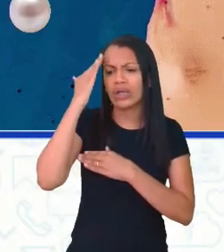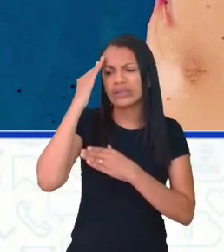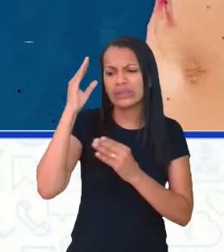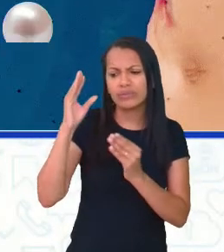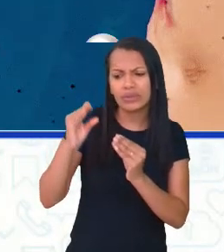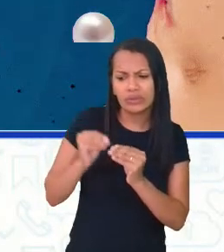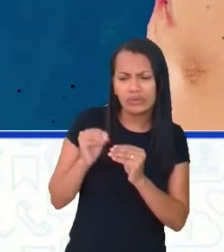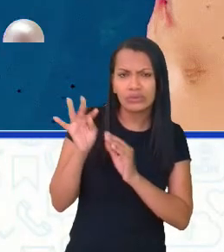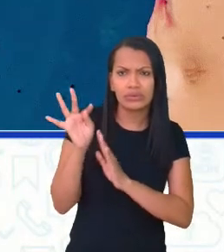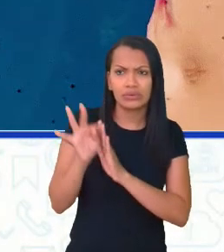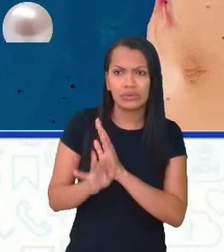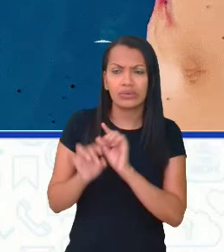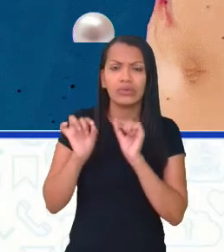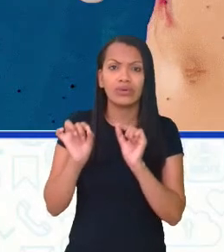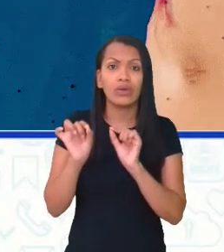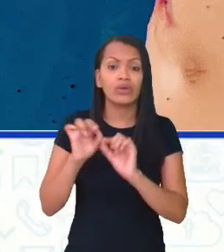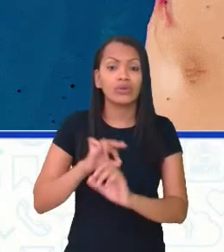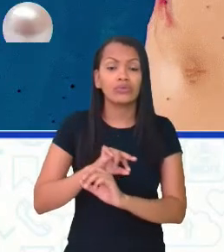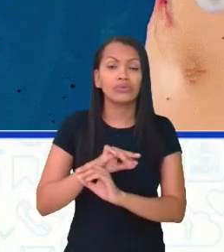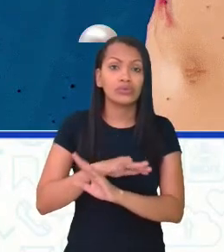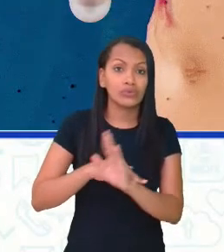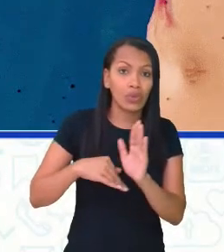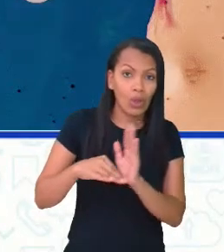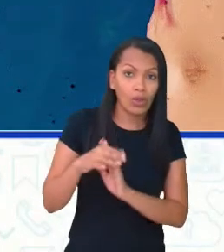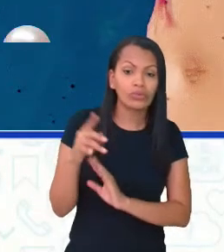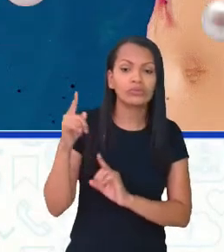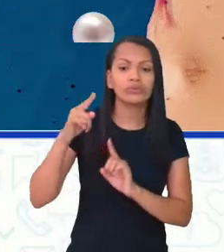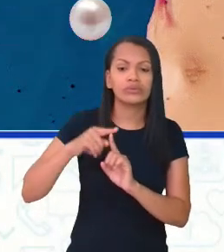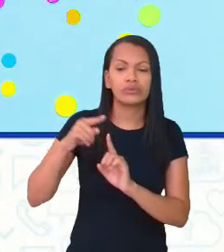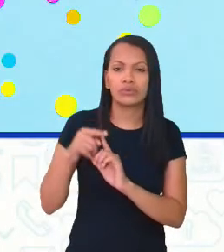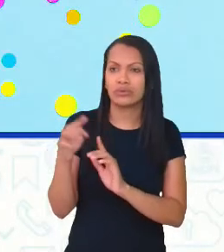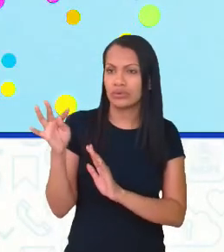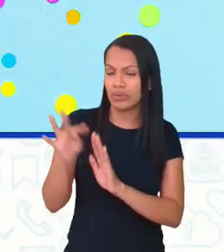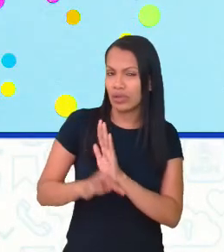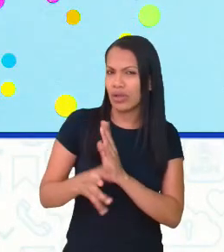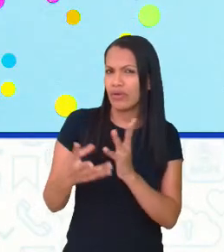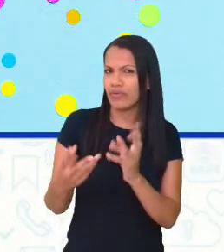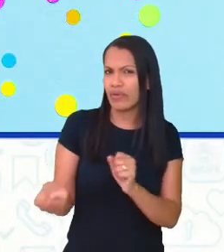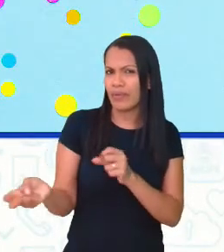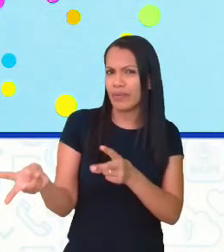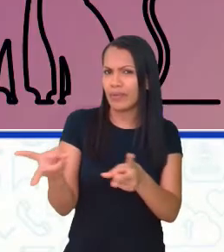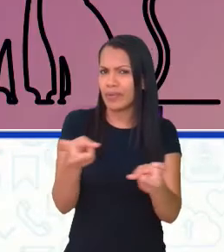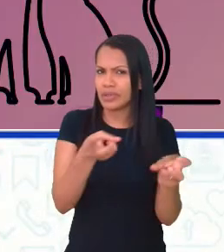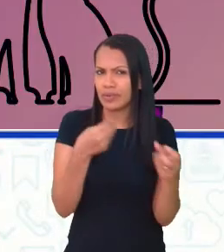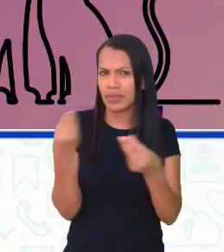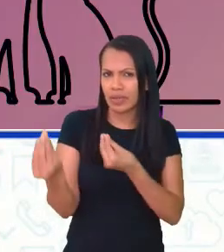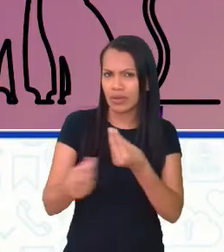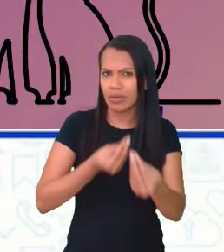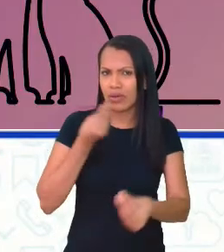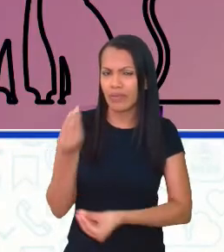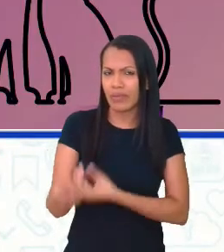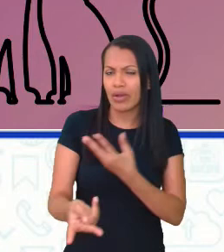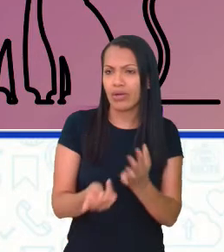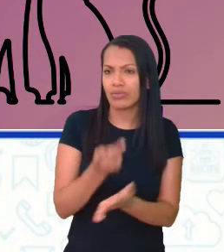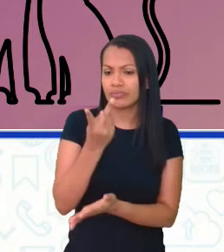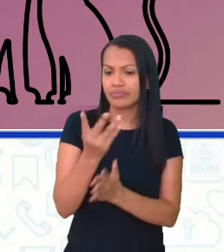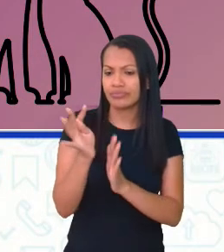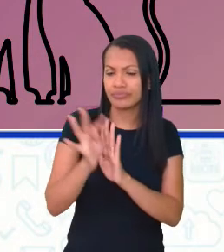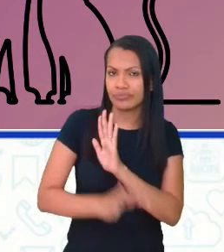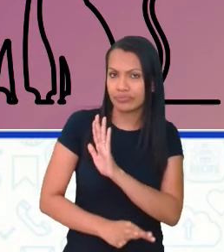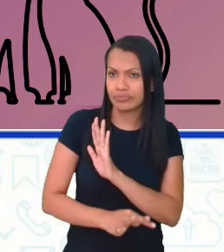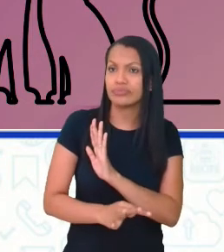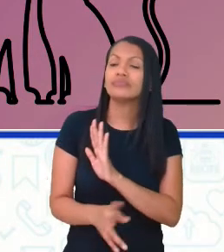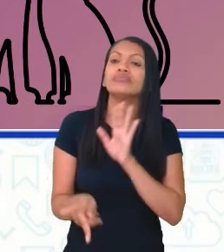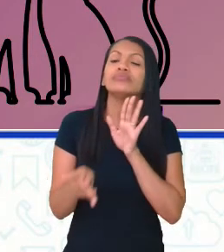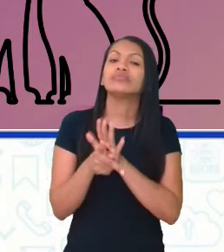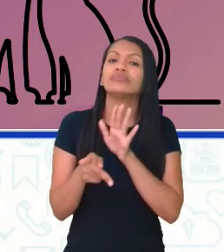pontuação. Em todo tipo de texto, a pontuação será importante e a gente vai observar como a pontuação funciona no texto de Clarice, mais